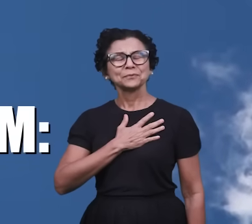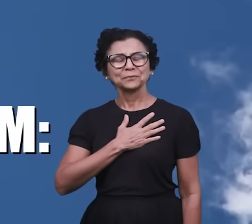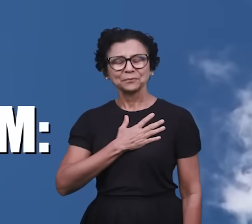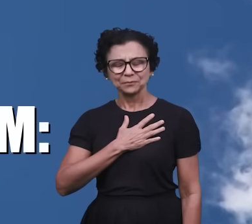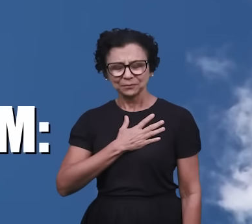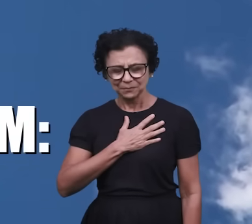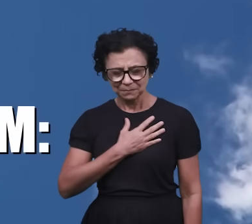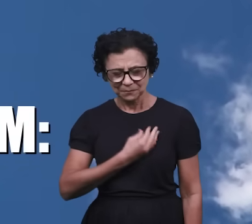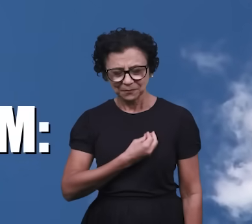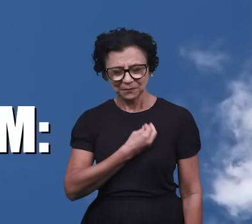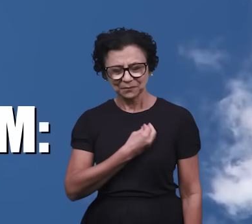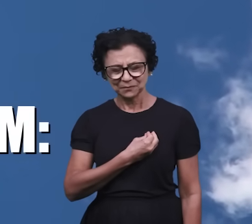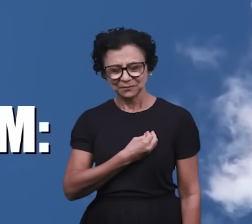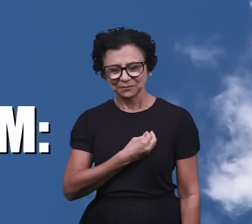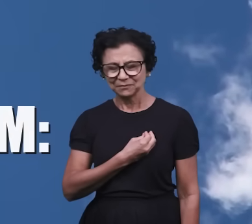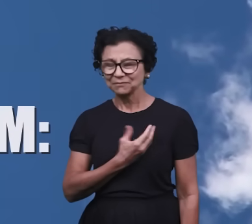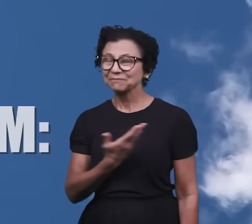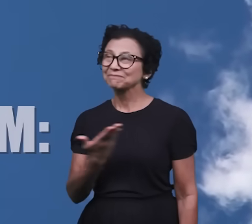é tudo pra